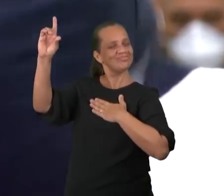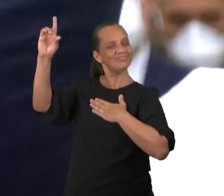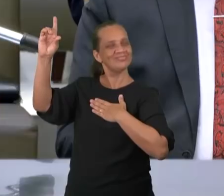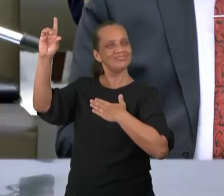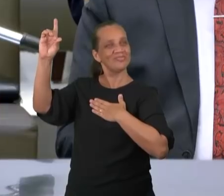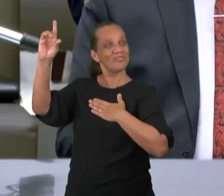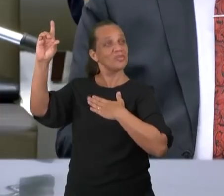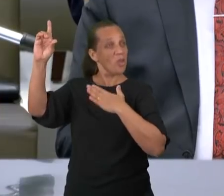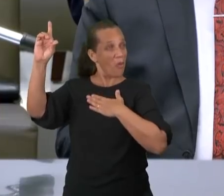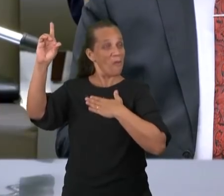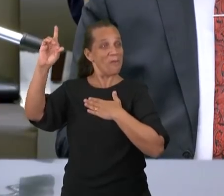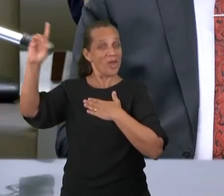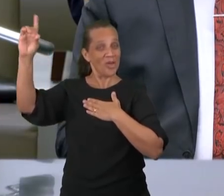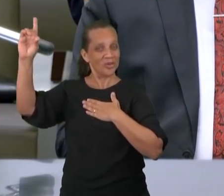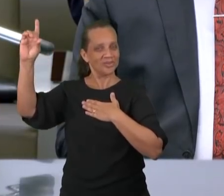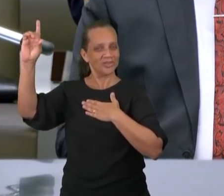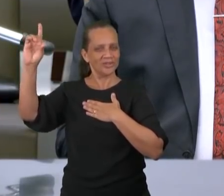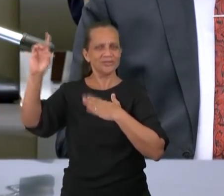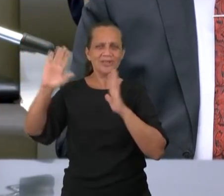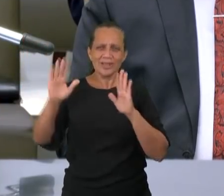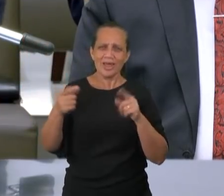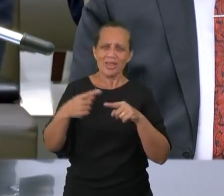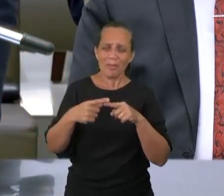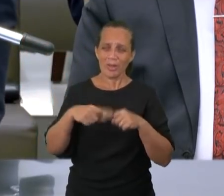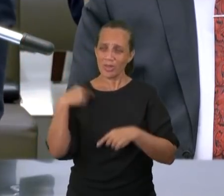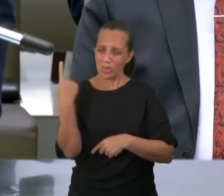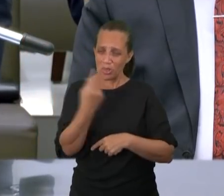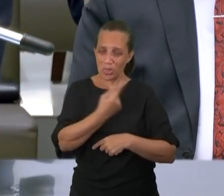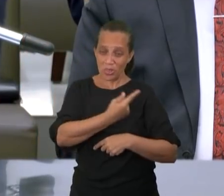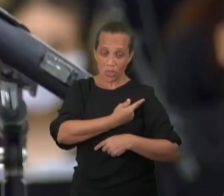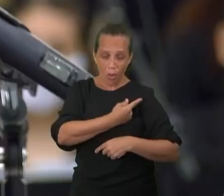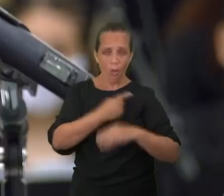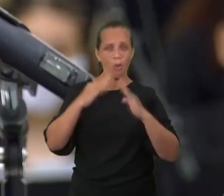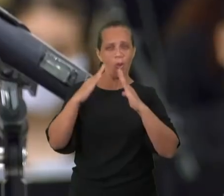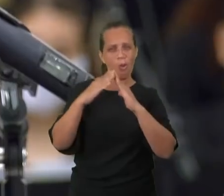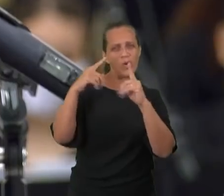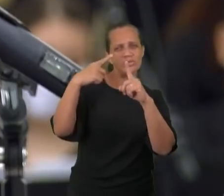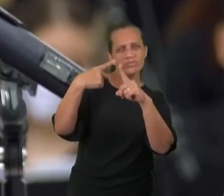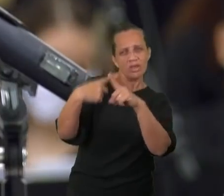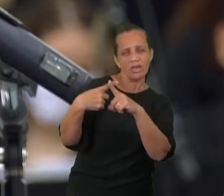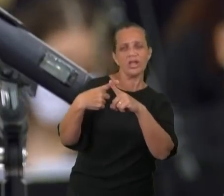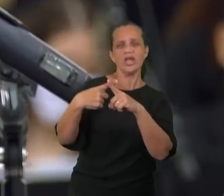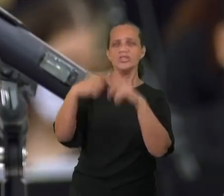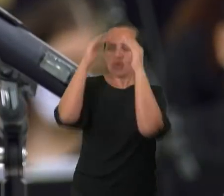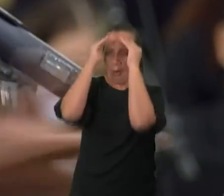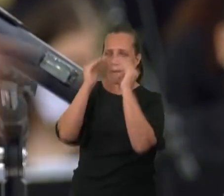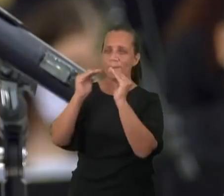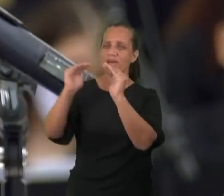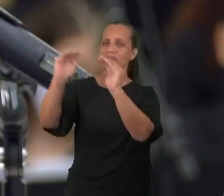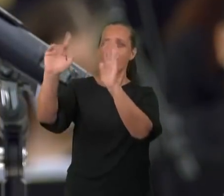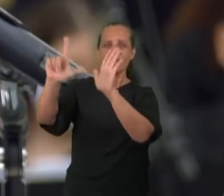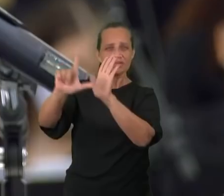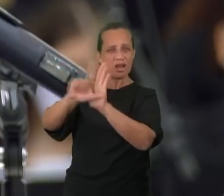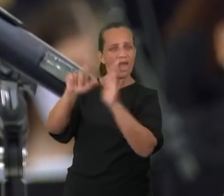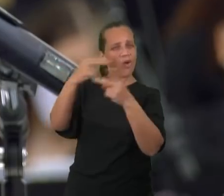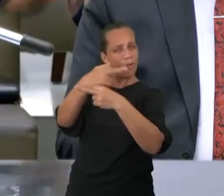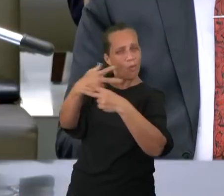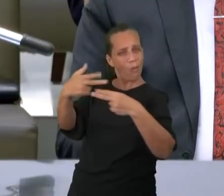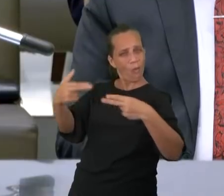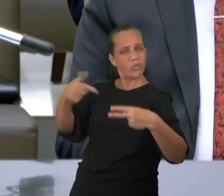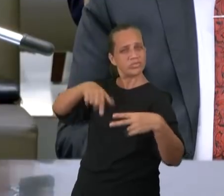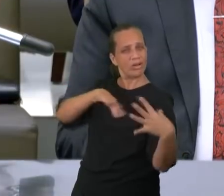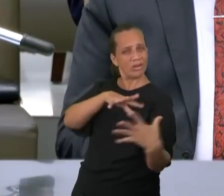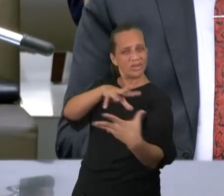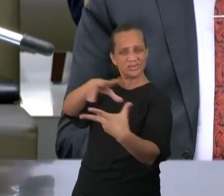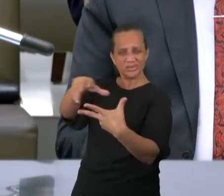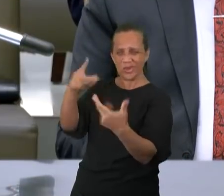O meu Deus, esta igreja está aqui na terra, sujeita às leis da terra, sujeita às questões terrenas, não é? É tanta